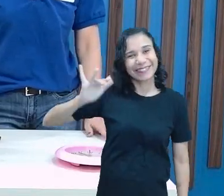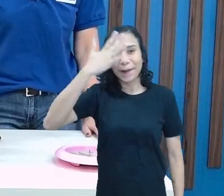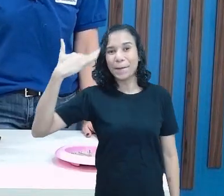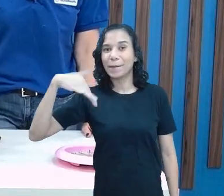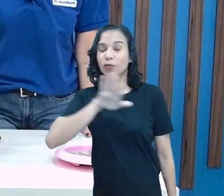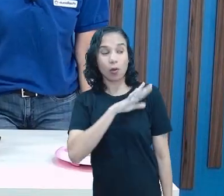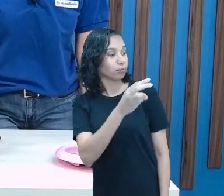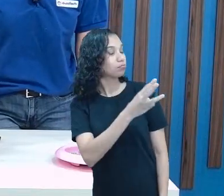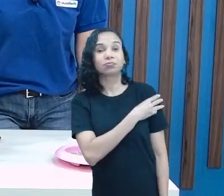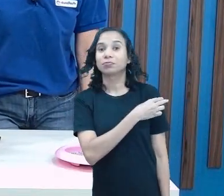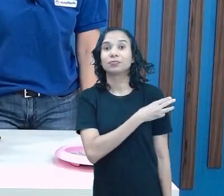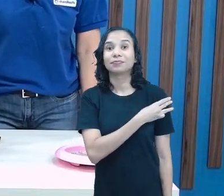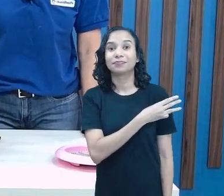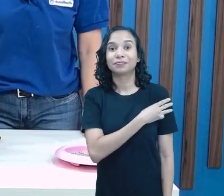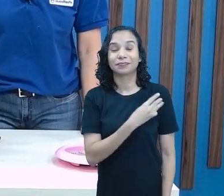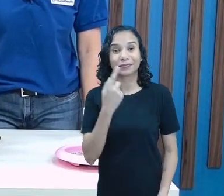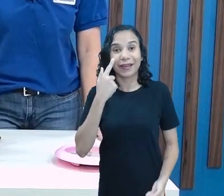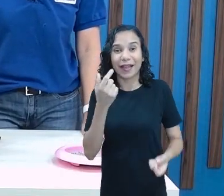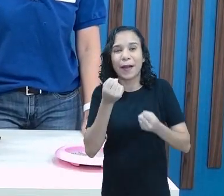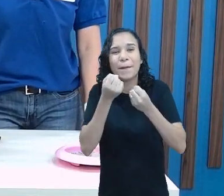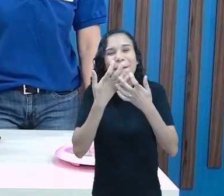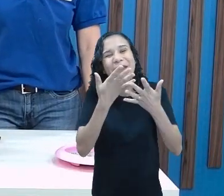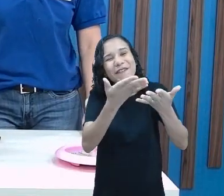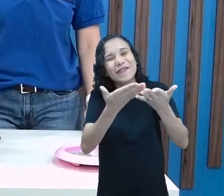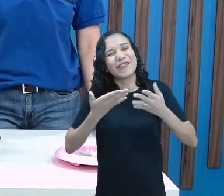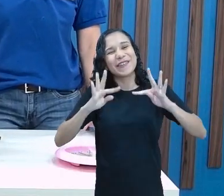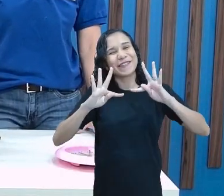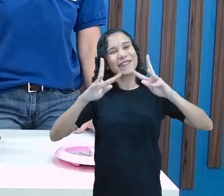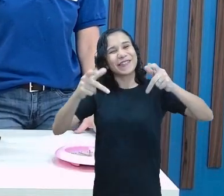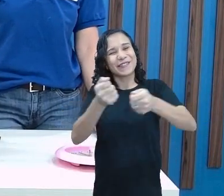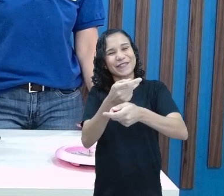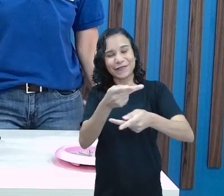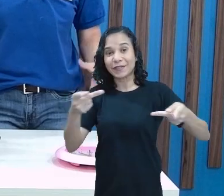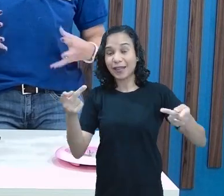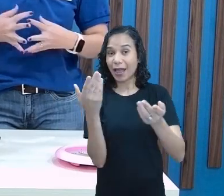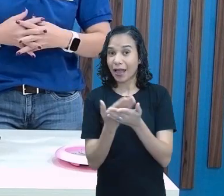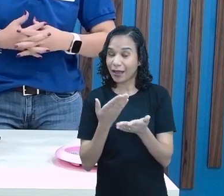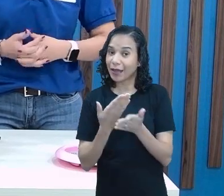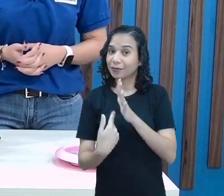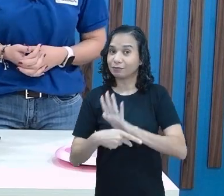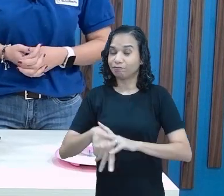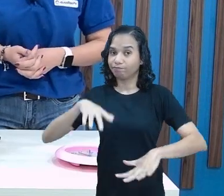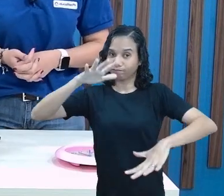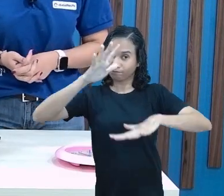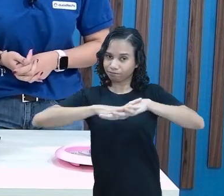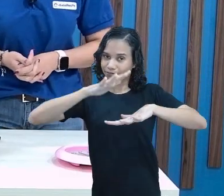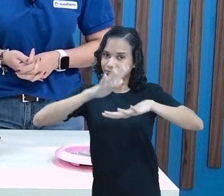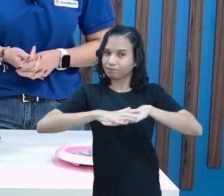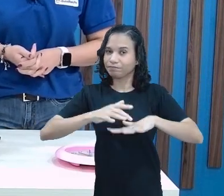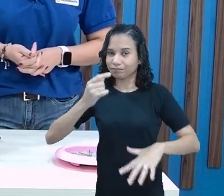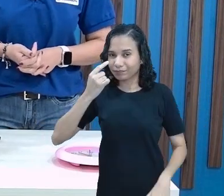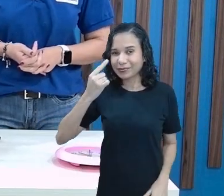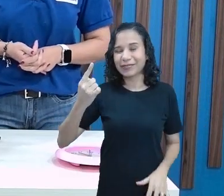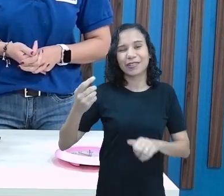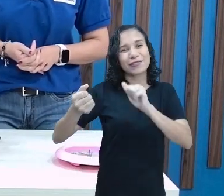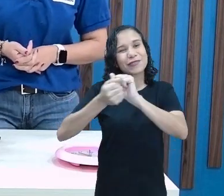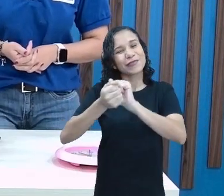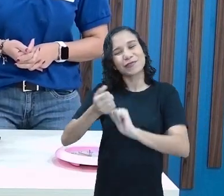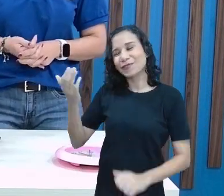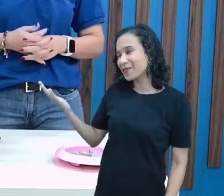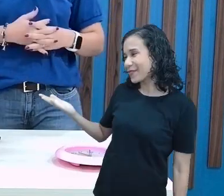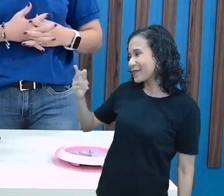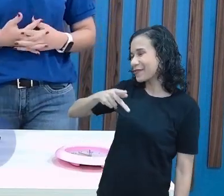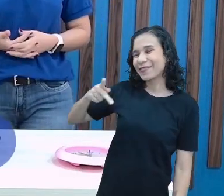turminha do terceiro ano! Sejam todos e todas muito bem-vindas a mais uma aula de matemática, junto comigo,